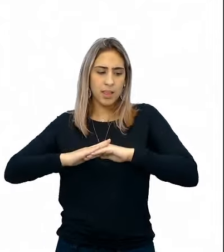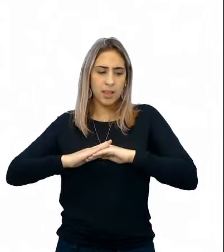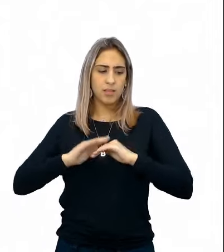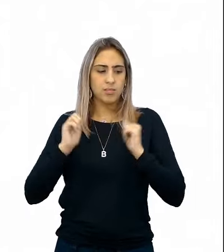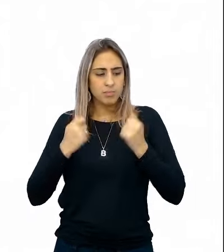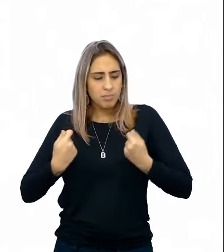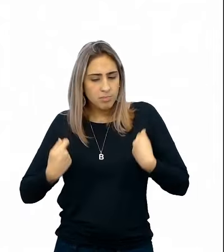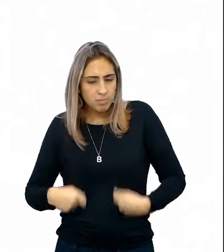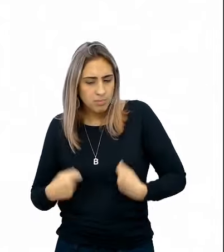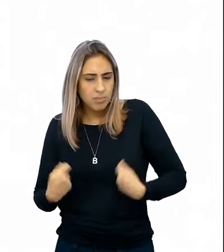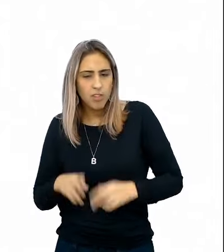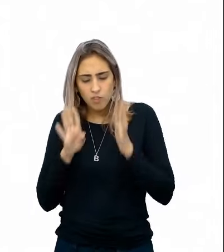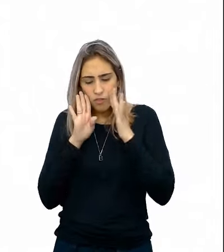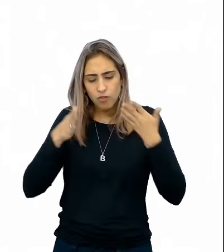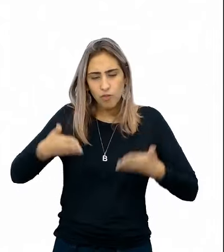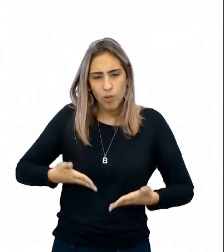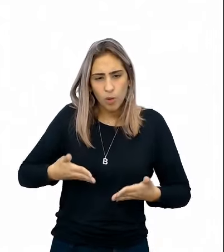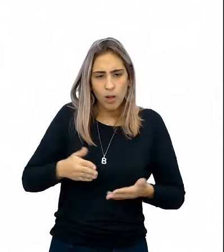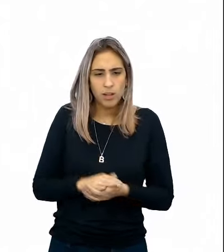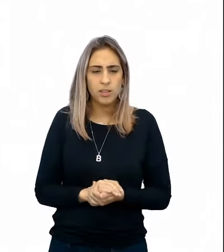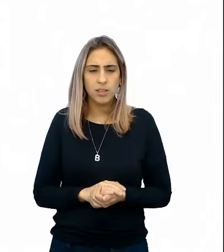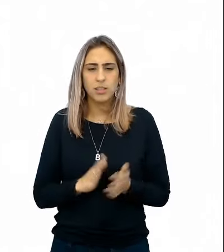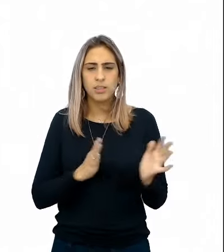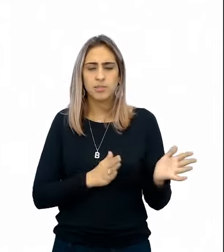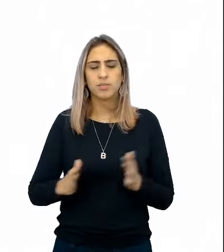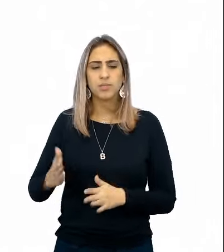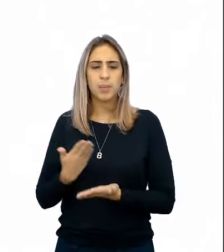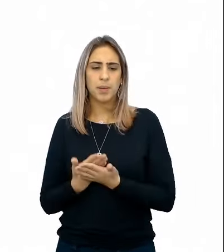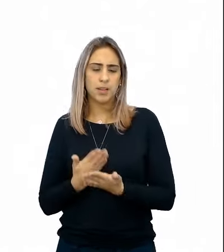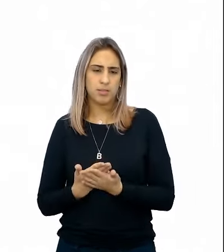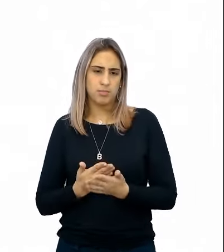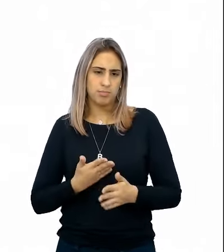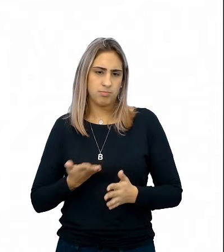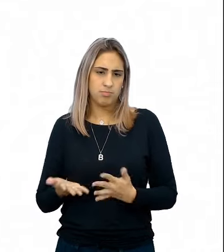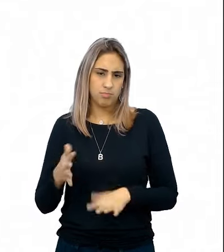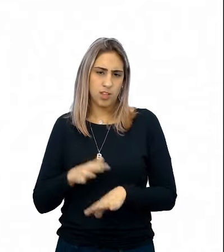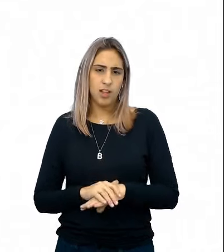ser focadas na semana de estudos intensivos.